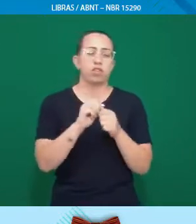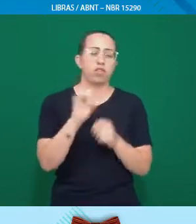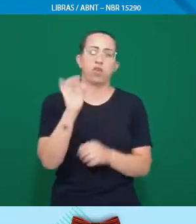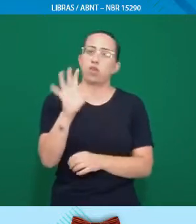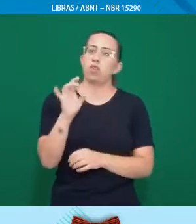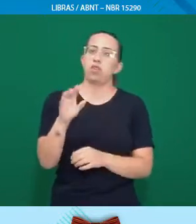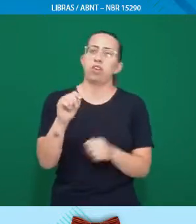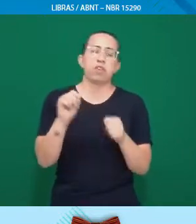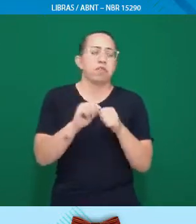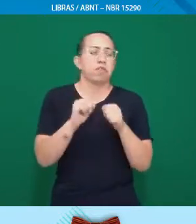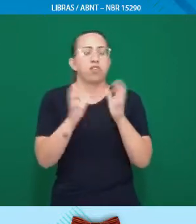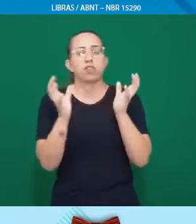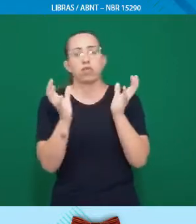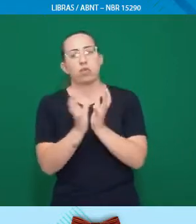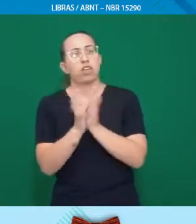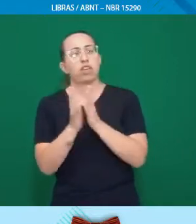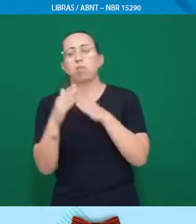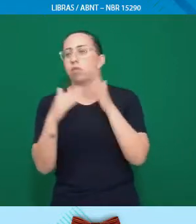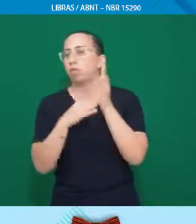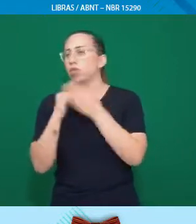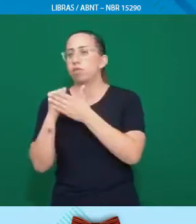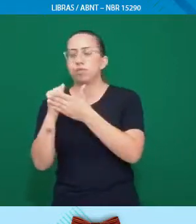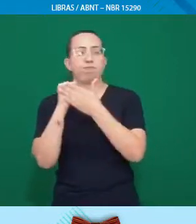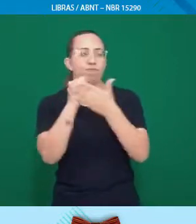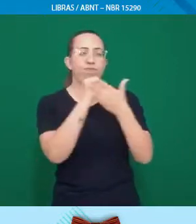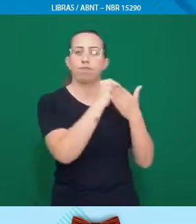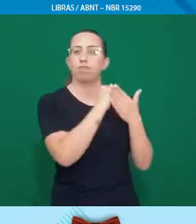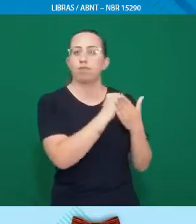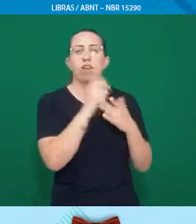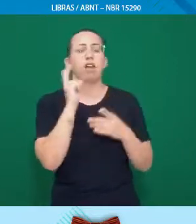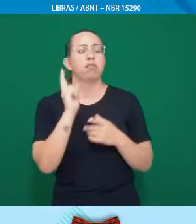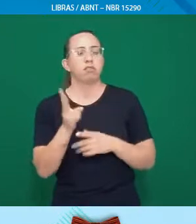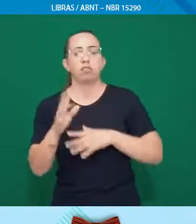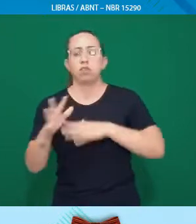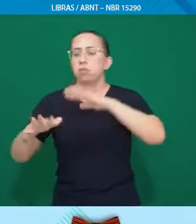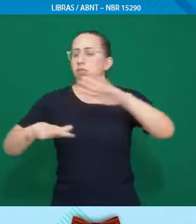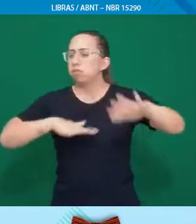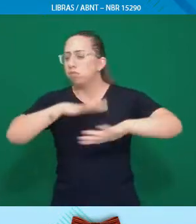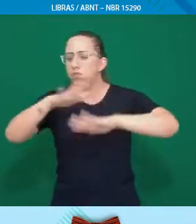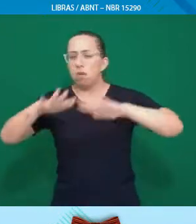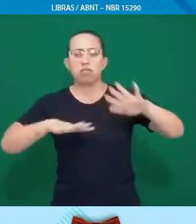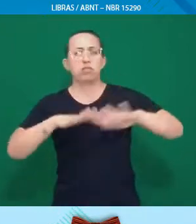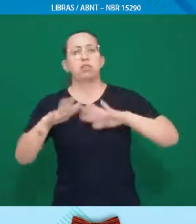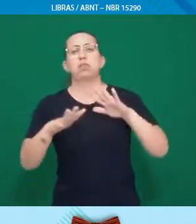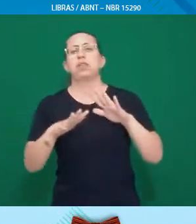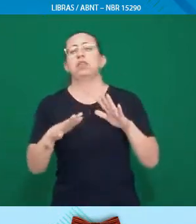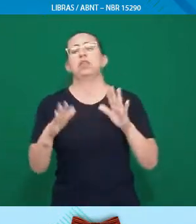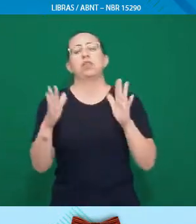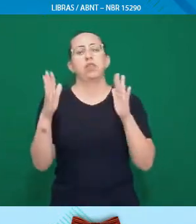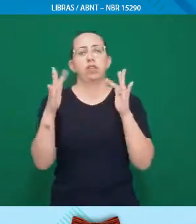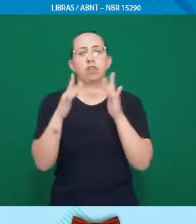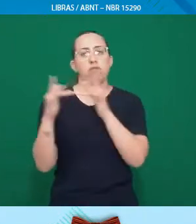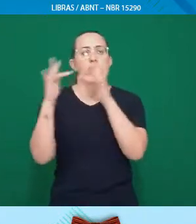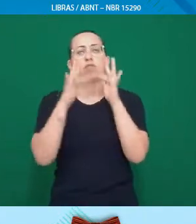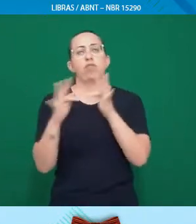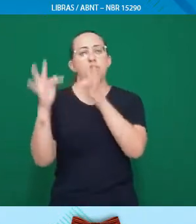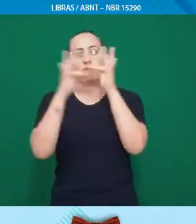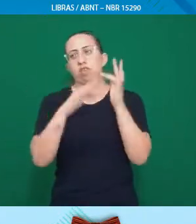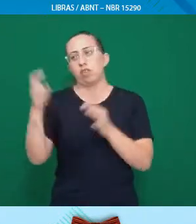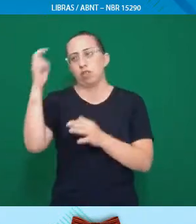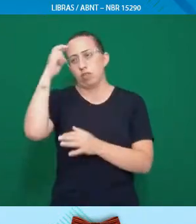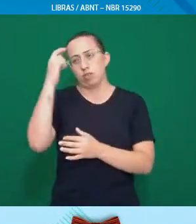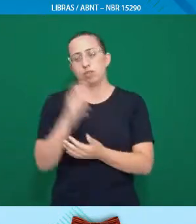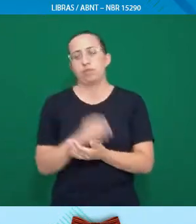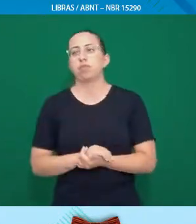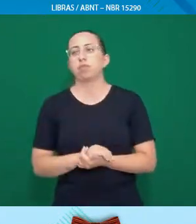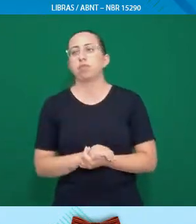a filha temos a desde temos Alexandra temos uma quantidade de pessoas que sempre se envolveram não só no teatro mas em todos os projetos em todas as